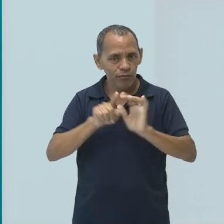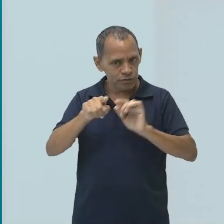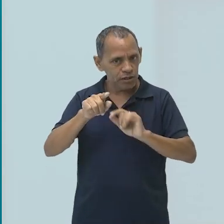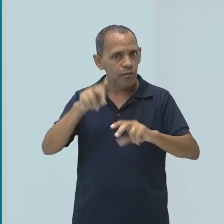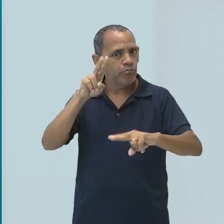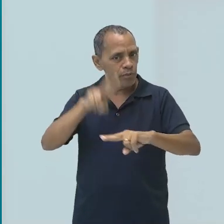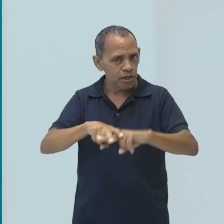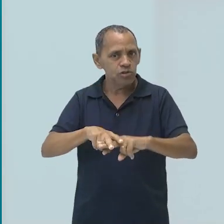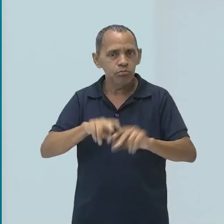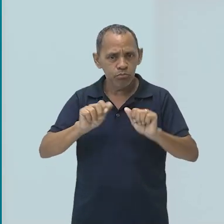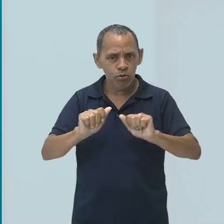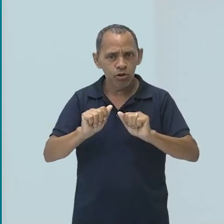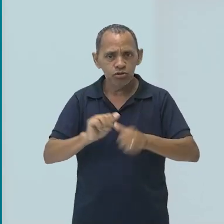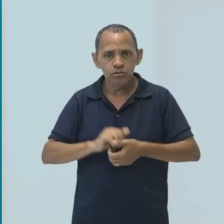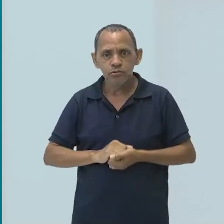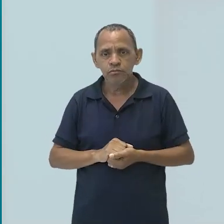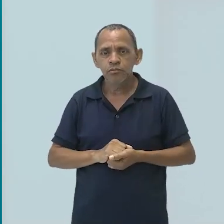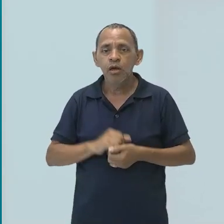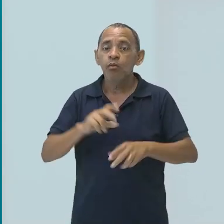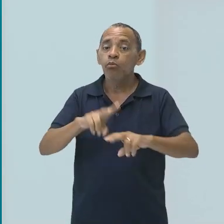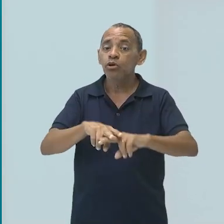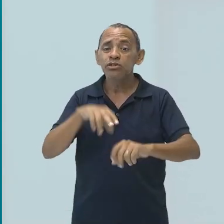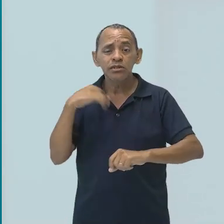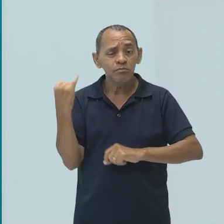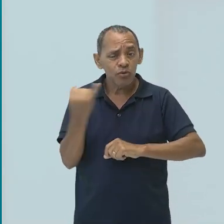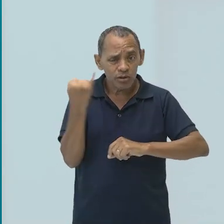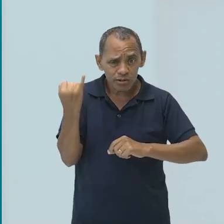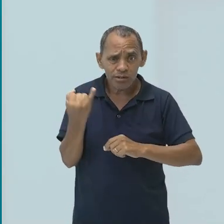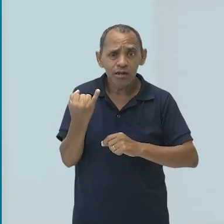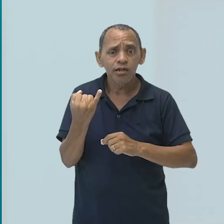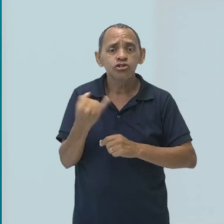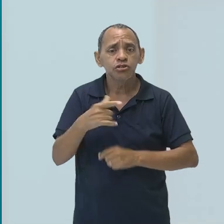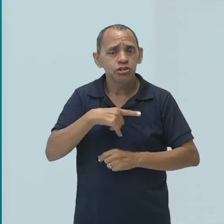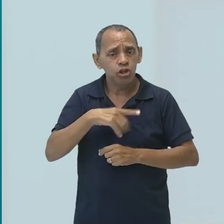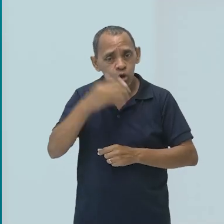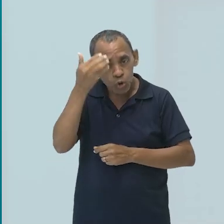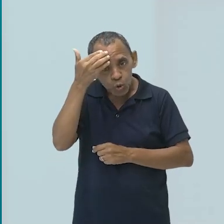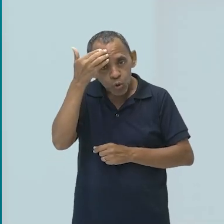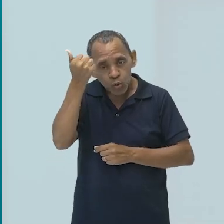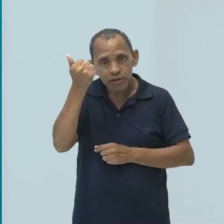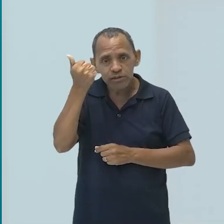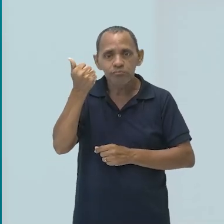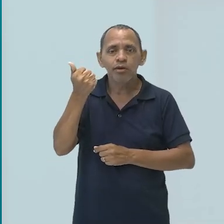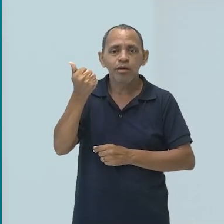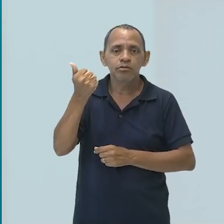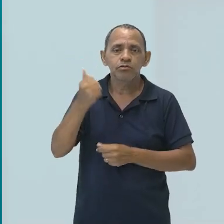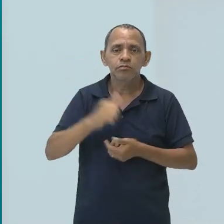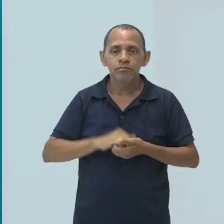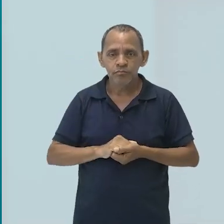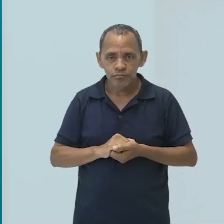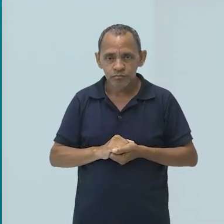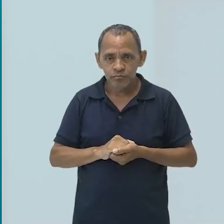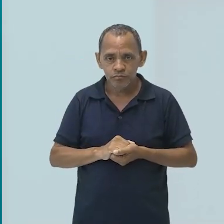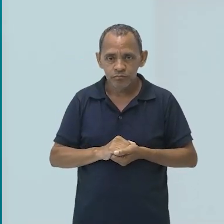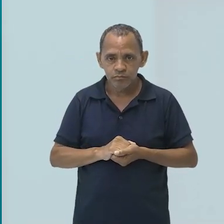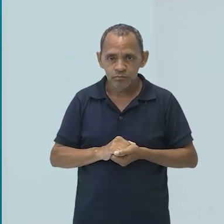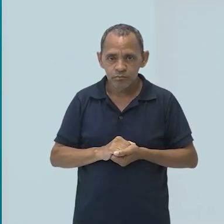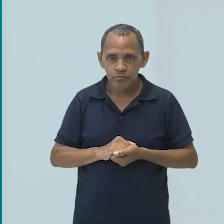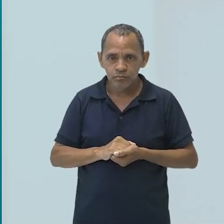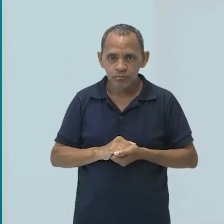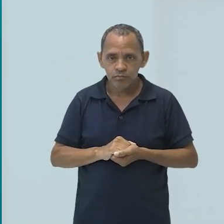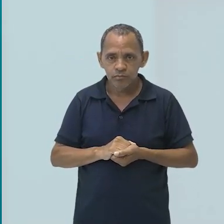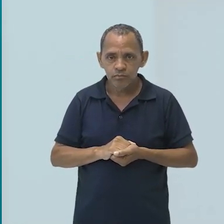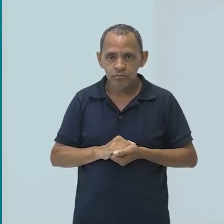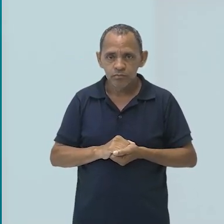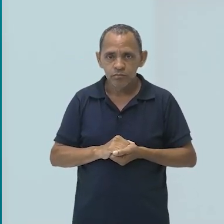Então, é super importante esse conhecimento de primeiros socorros para atuar não só,